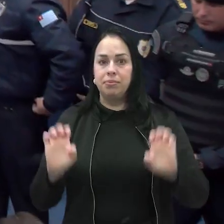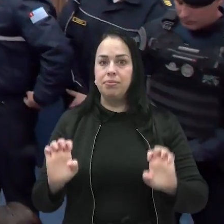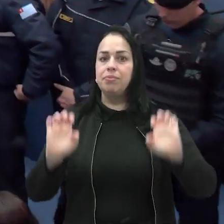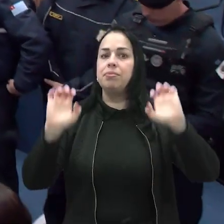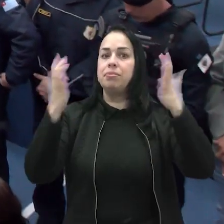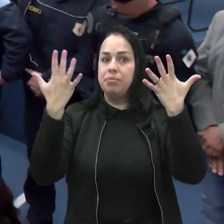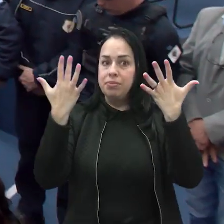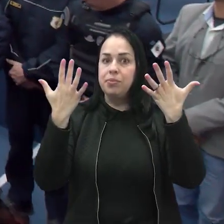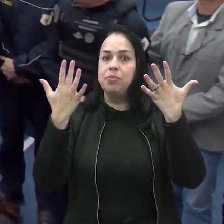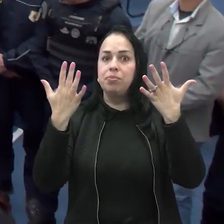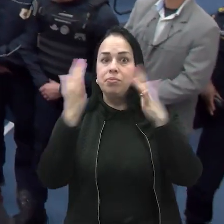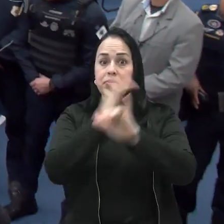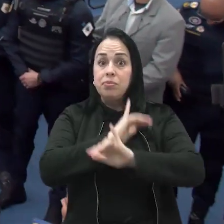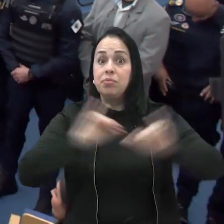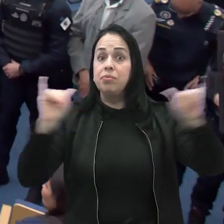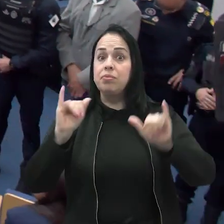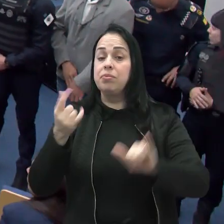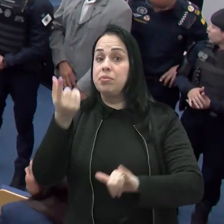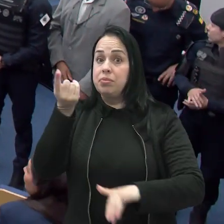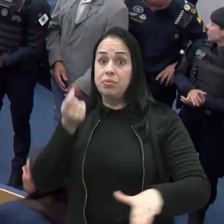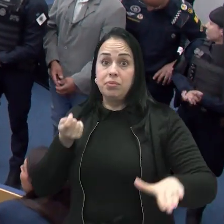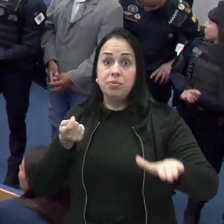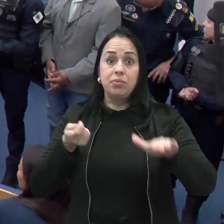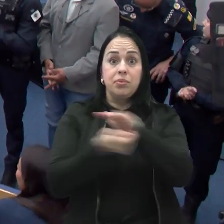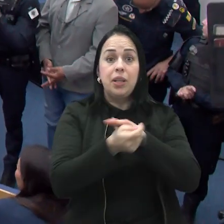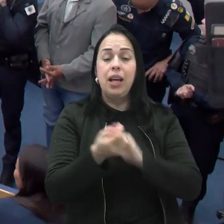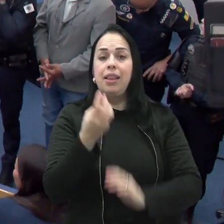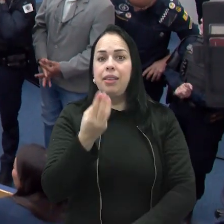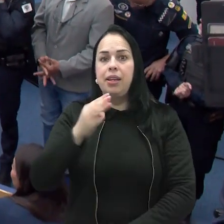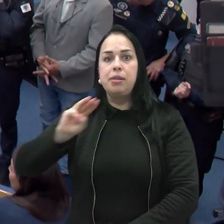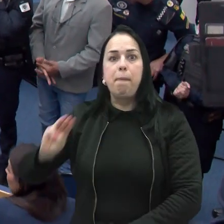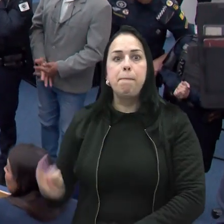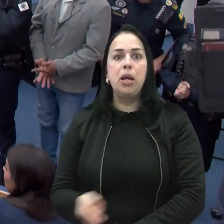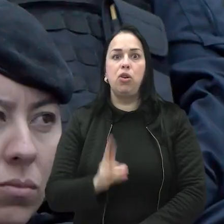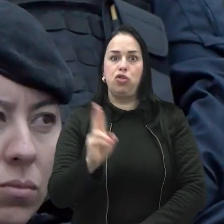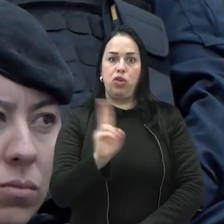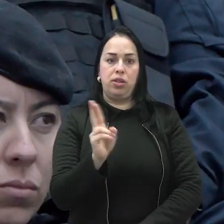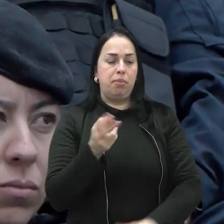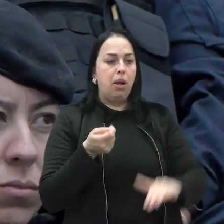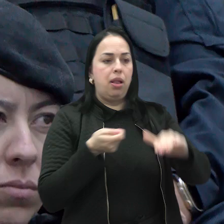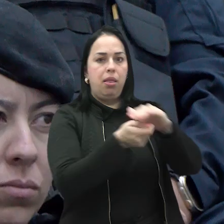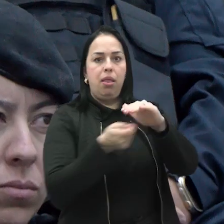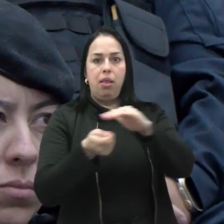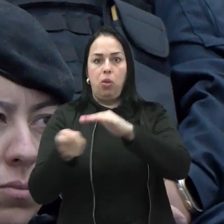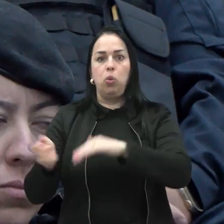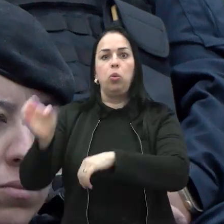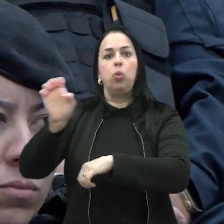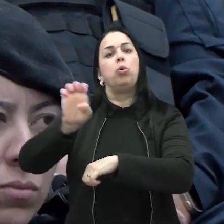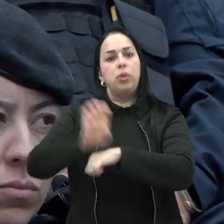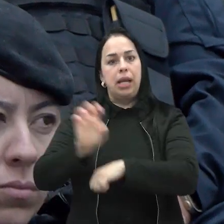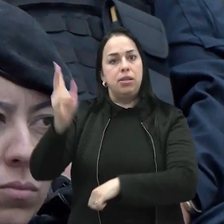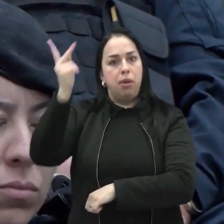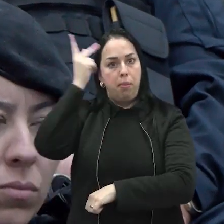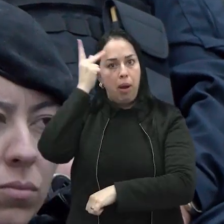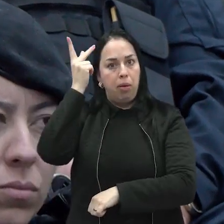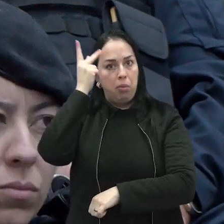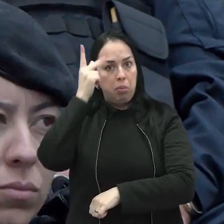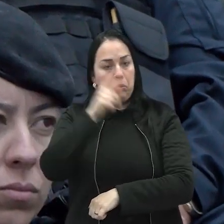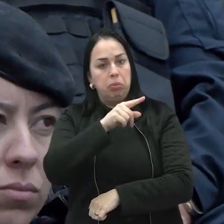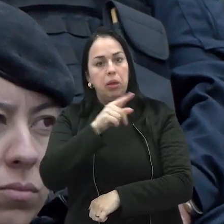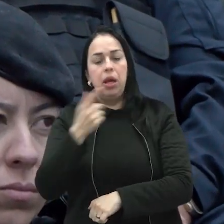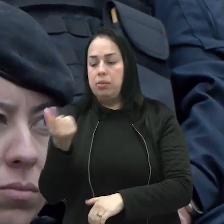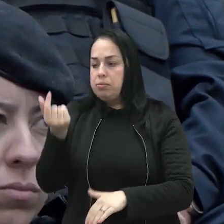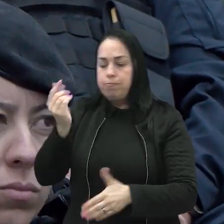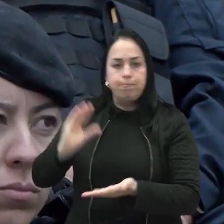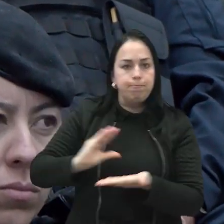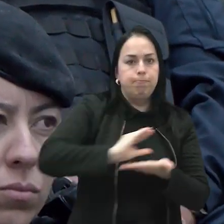No evento ainda foi anunciado um investimento de quase 3 milhões de reais para as guardas civis do estado. A expectativa